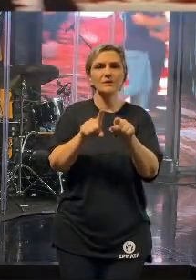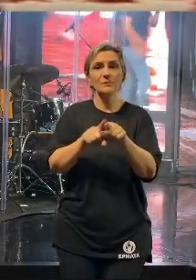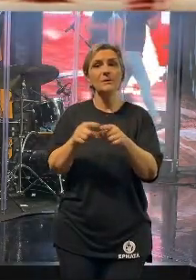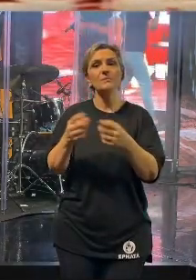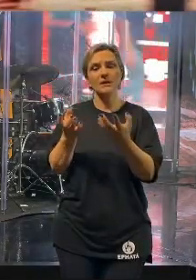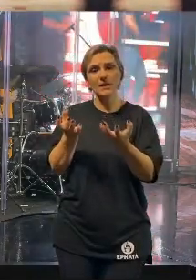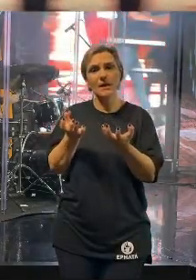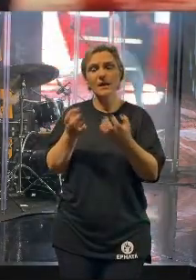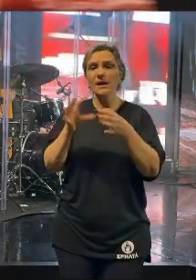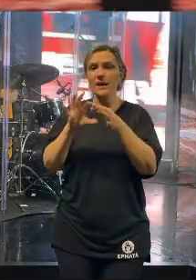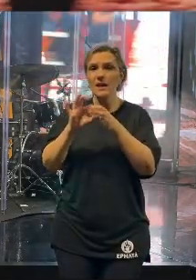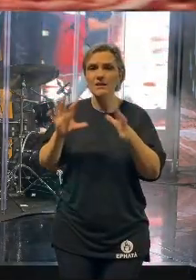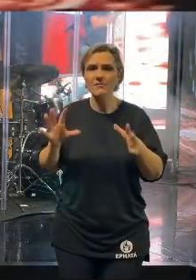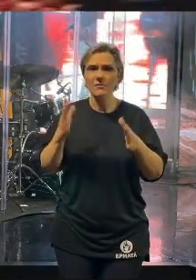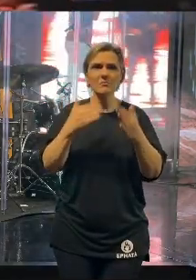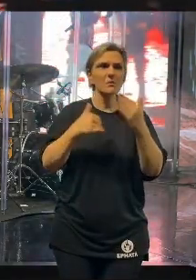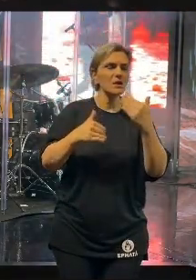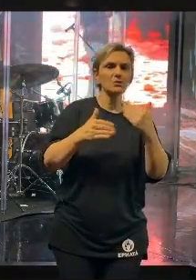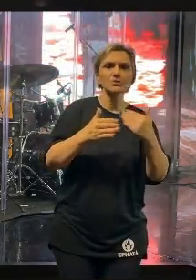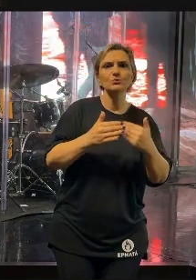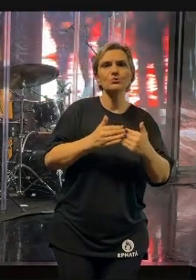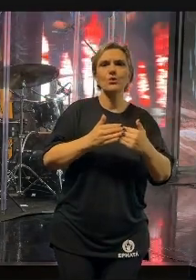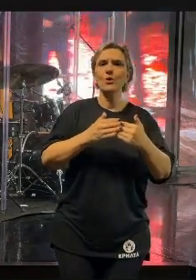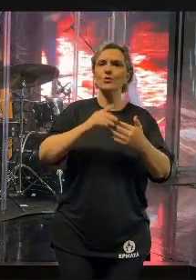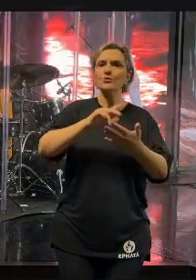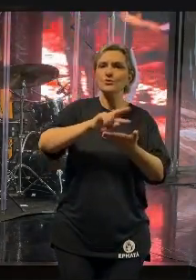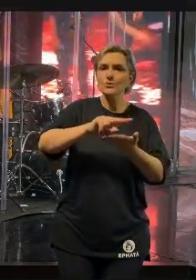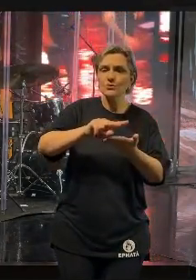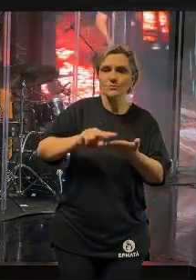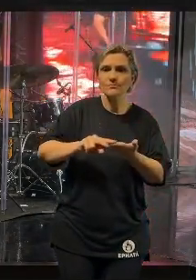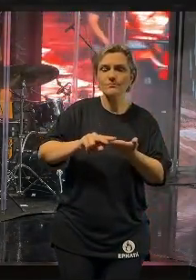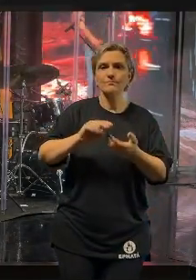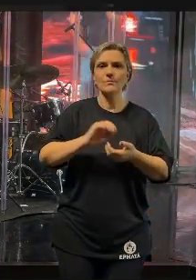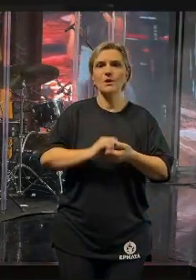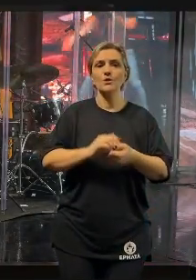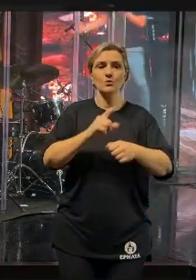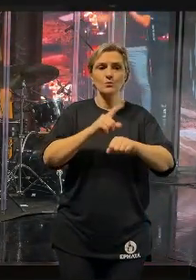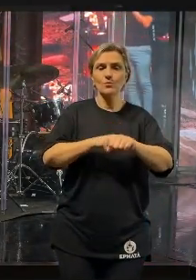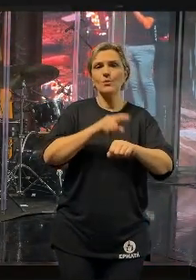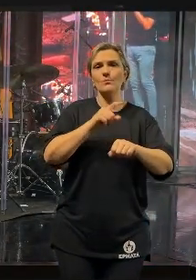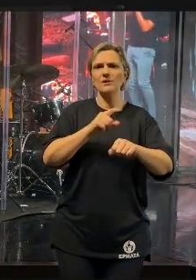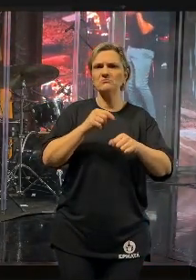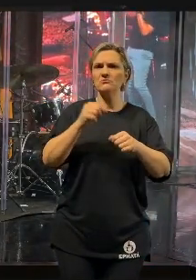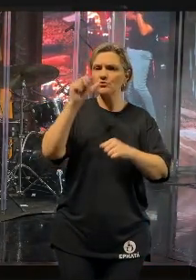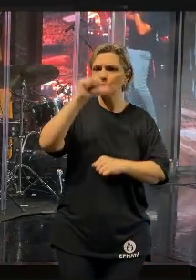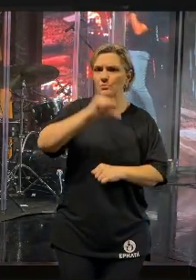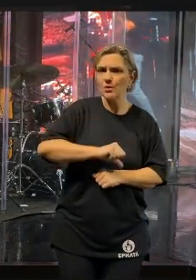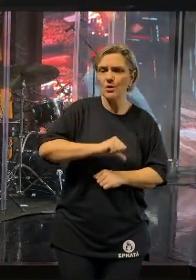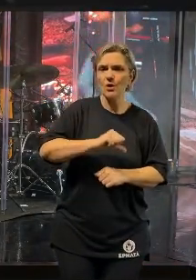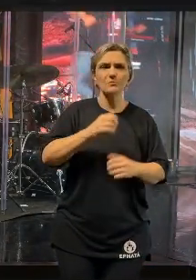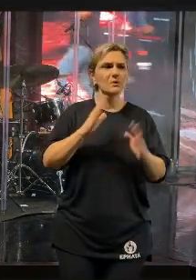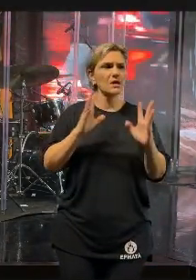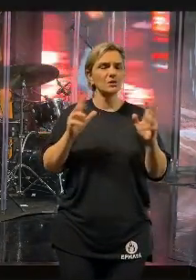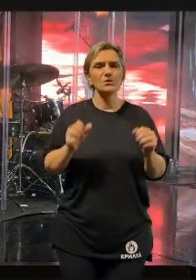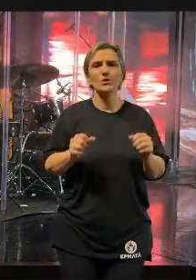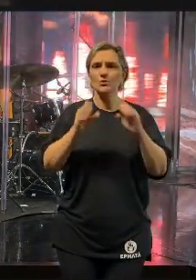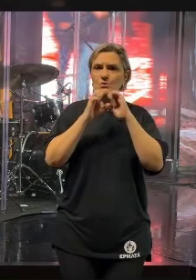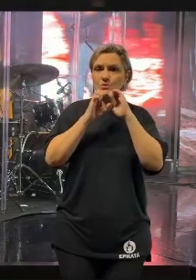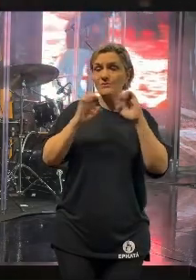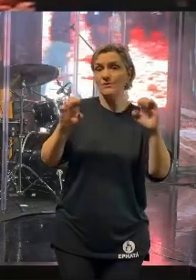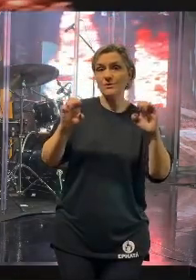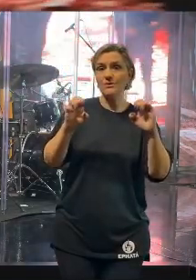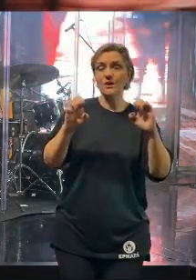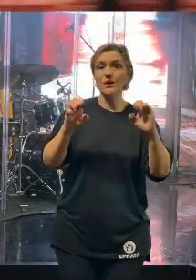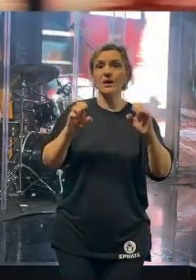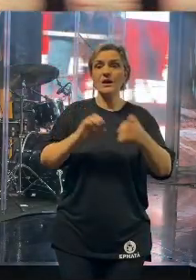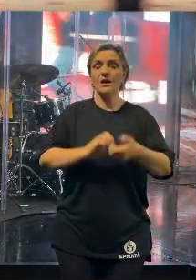as etnias. O Evangelho nos alcança nos nossos piores momentos. O Evangelho veio para o mais escurinho, mas também veio para o mais